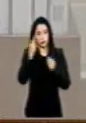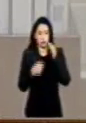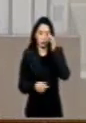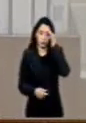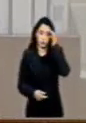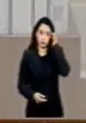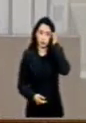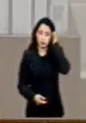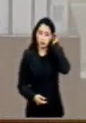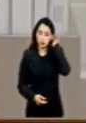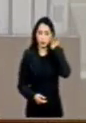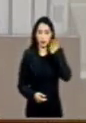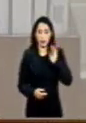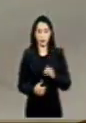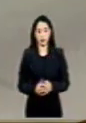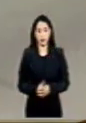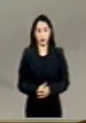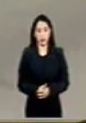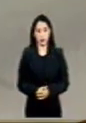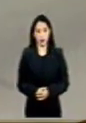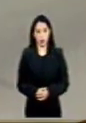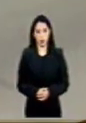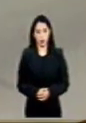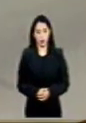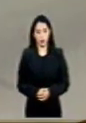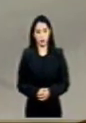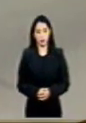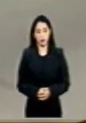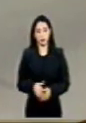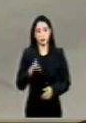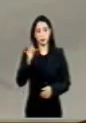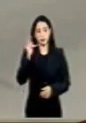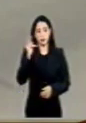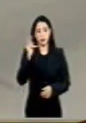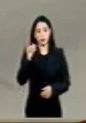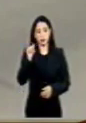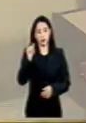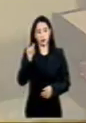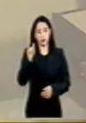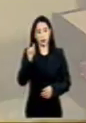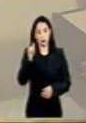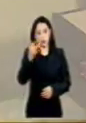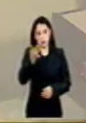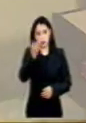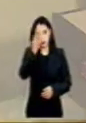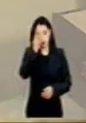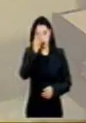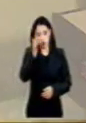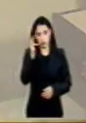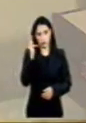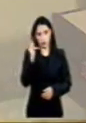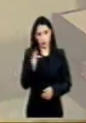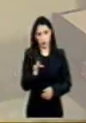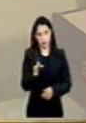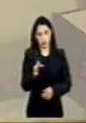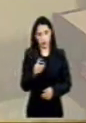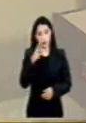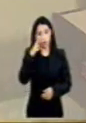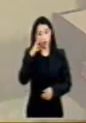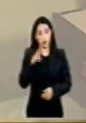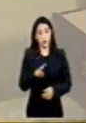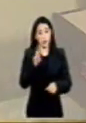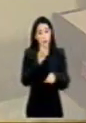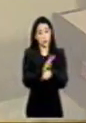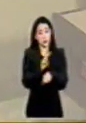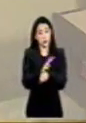Não se está aqui, ministro Edson Fachin, data máxima vênia, a defender a proteção ao prédio,